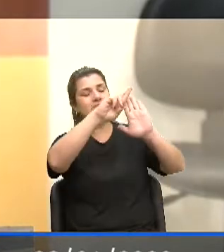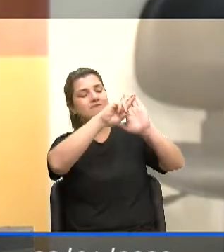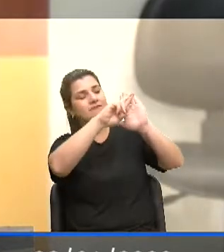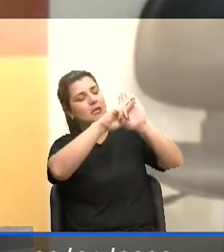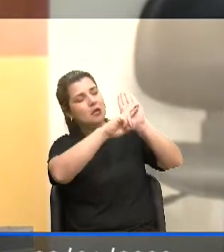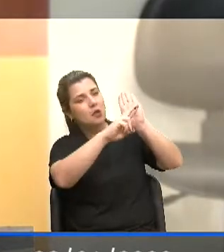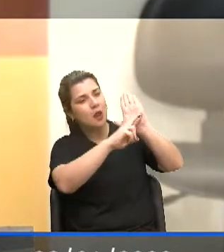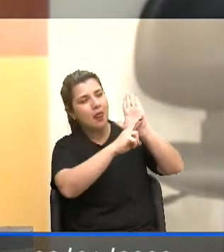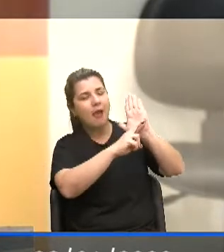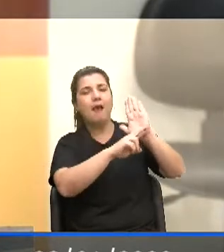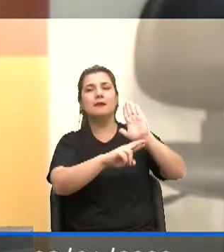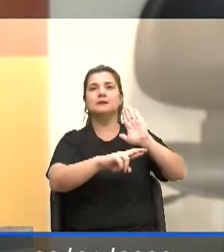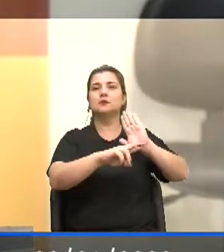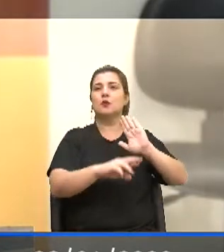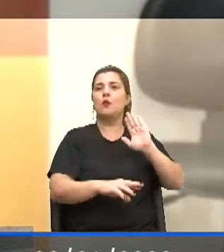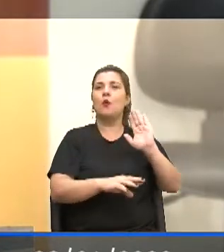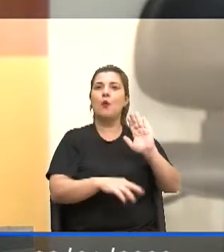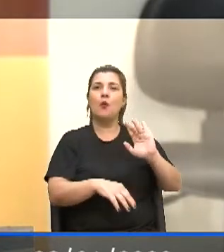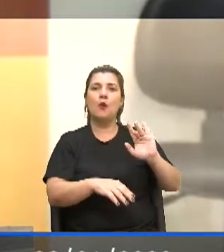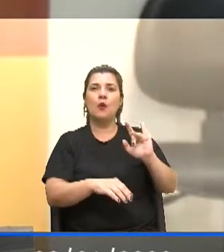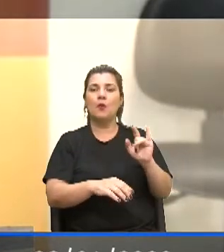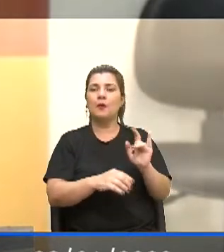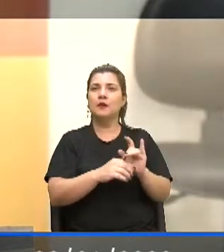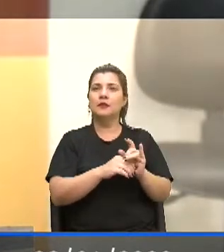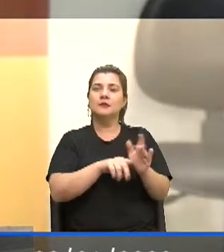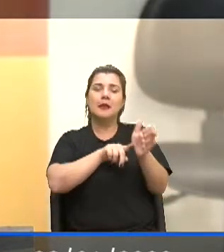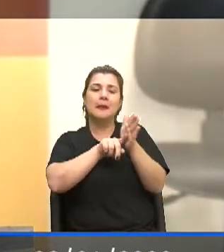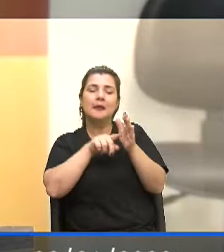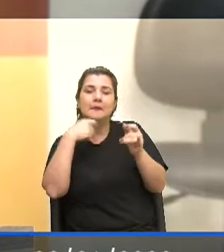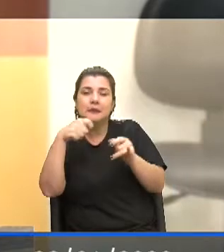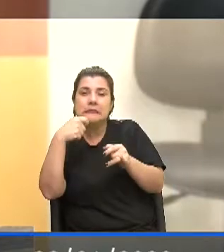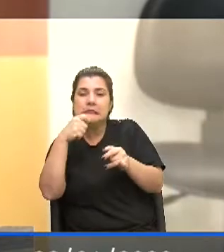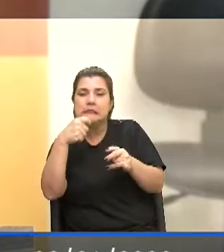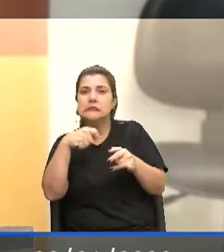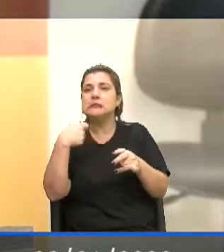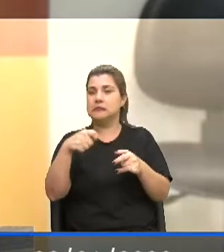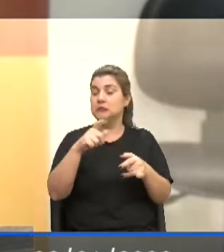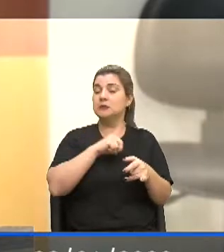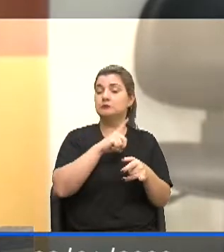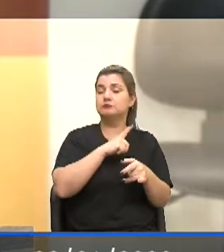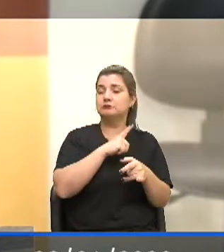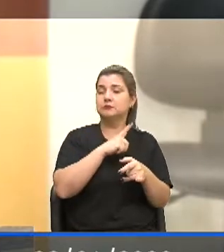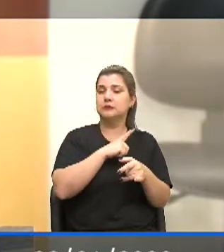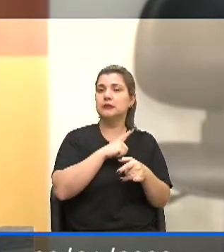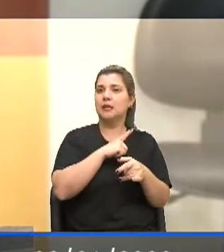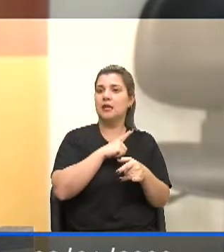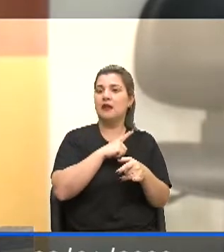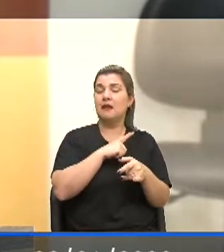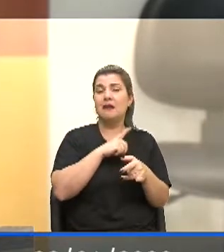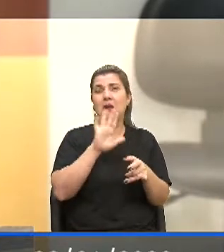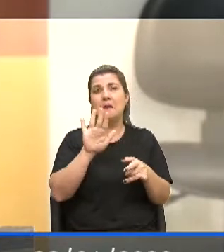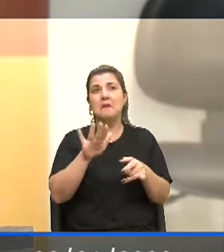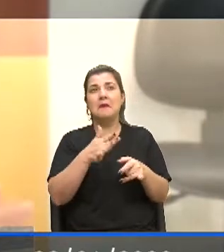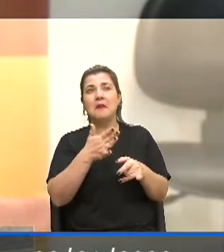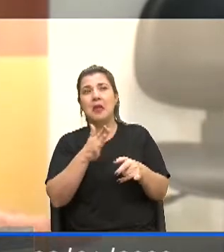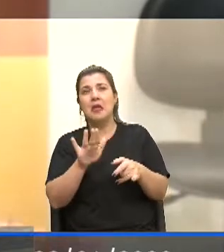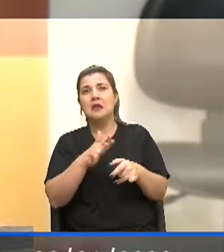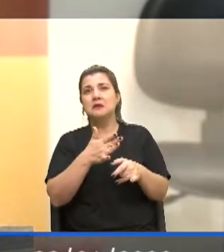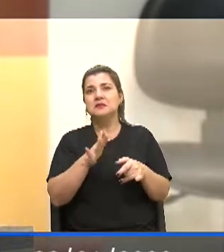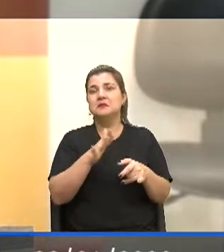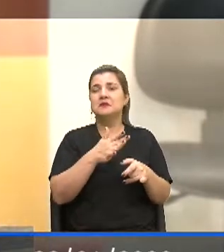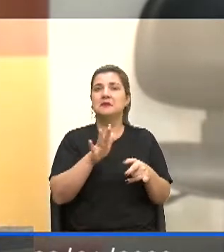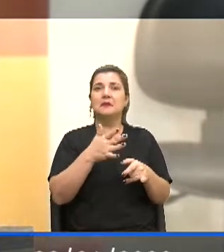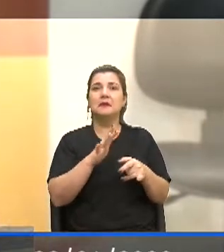as ações, as medidas que precisam ser tomadas, elas são praticamente